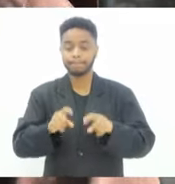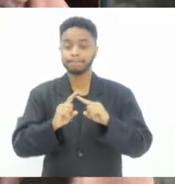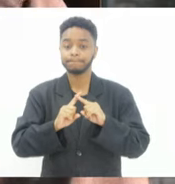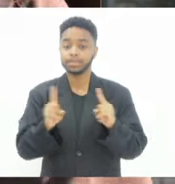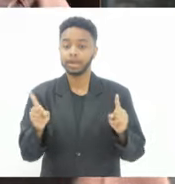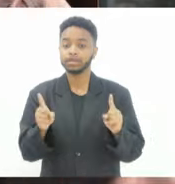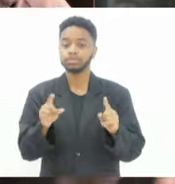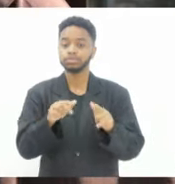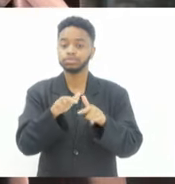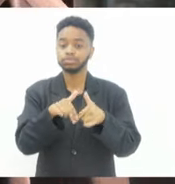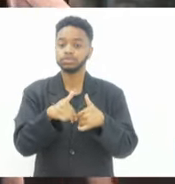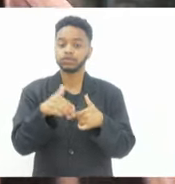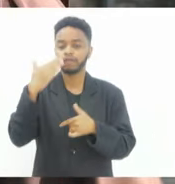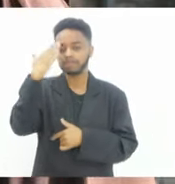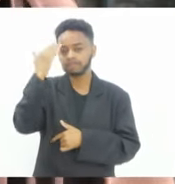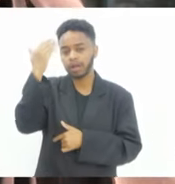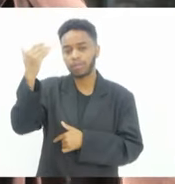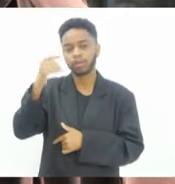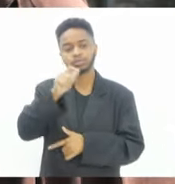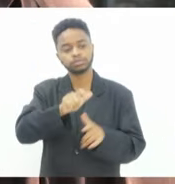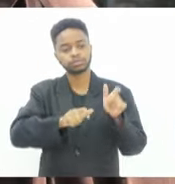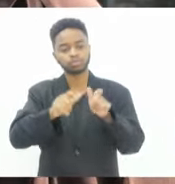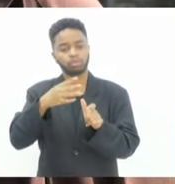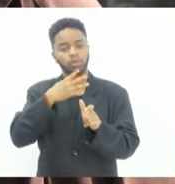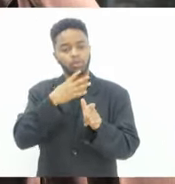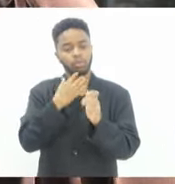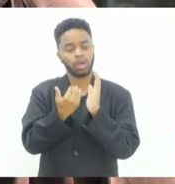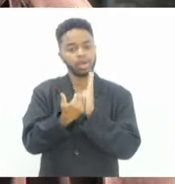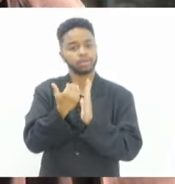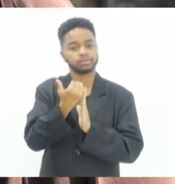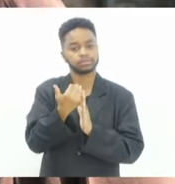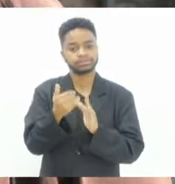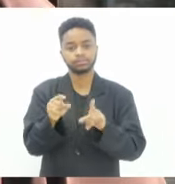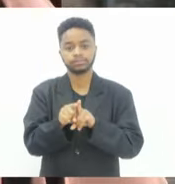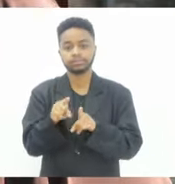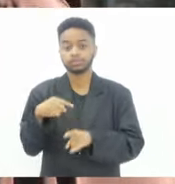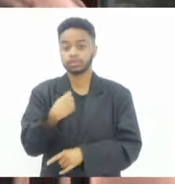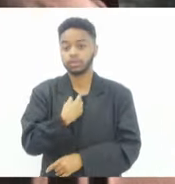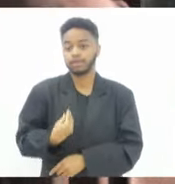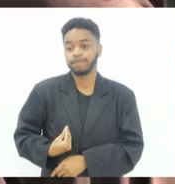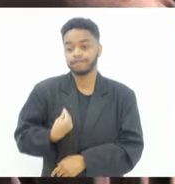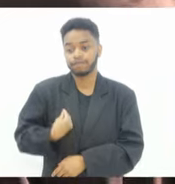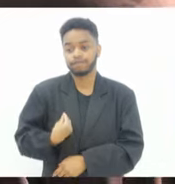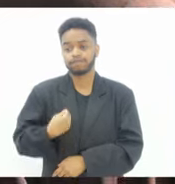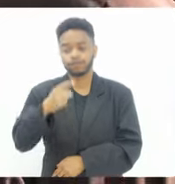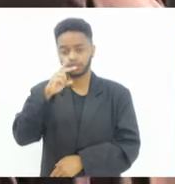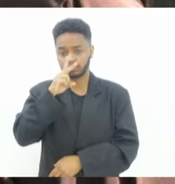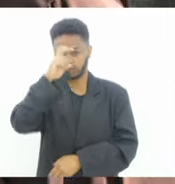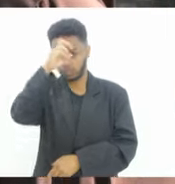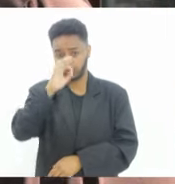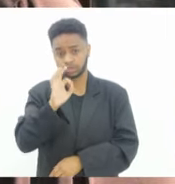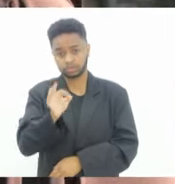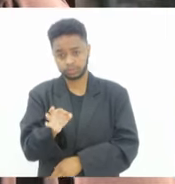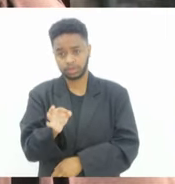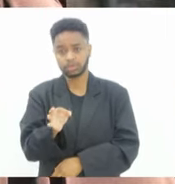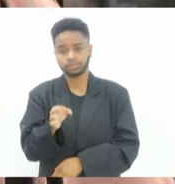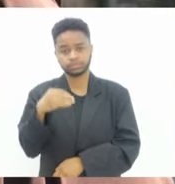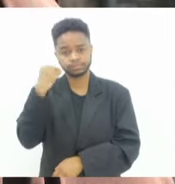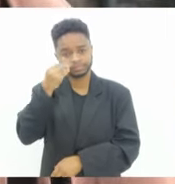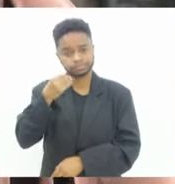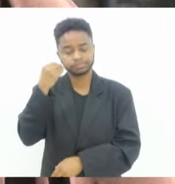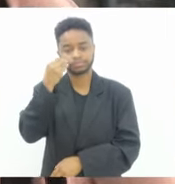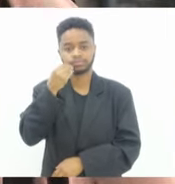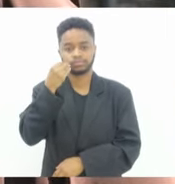uma popularidade incrível. E temos vivido de maneira muito forte, Paulo Vitor, essa